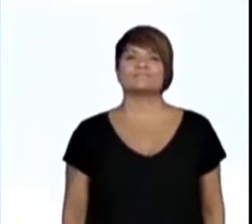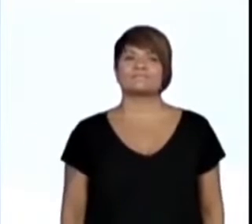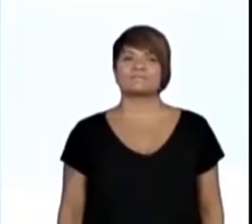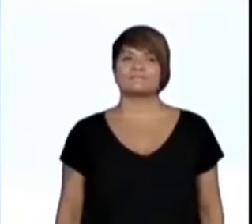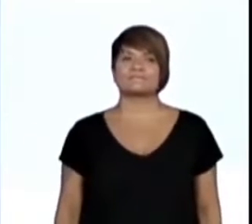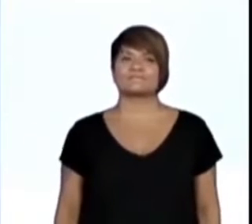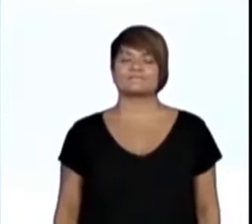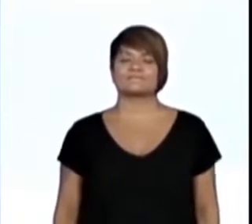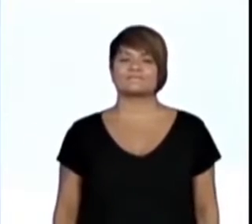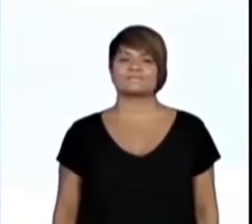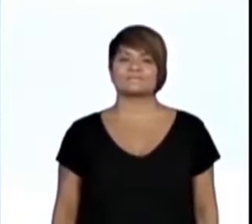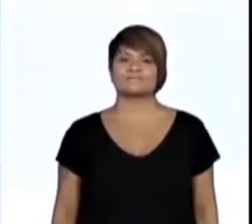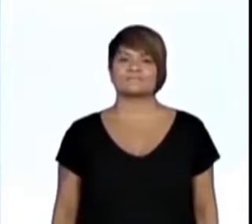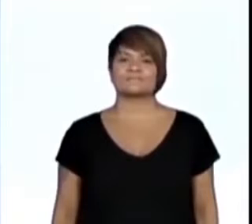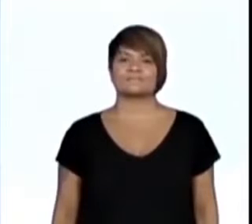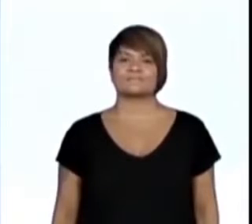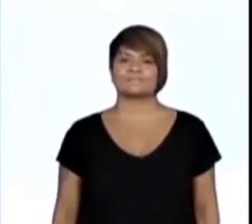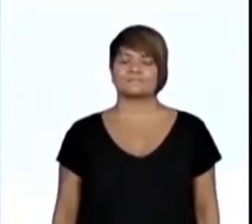calendário.